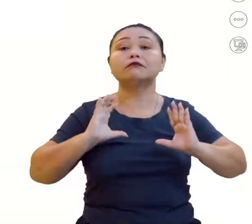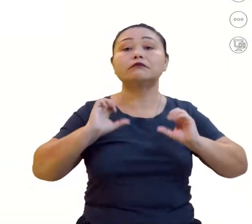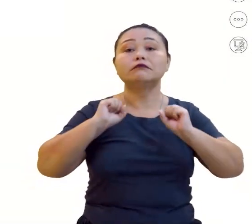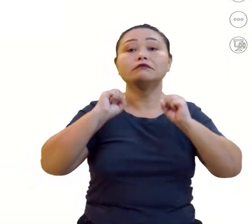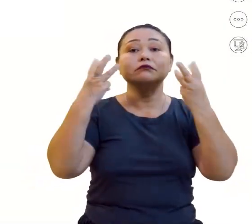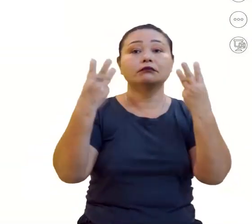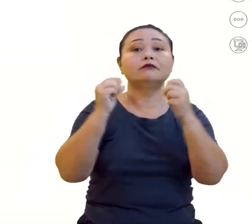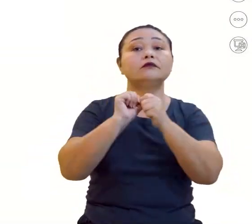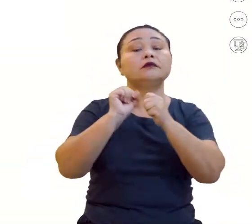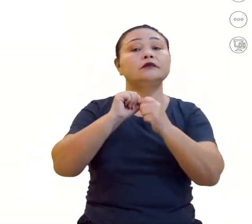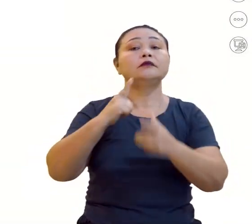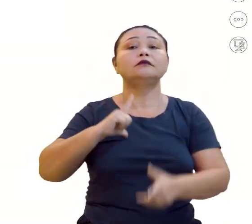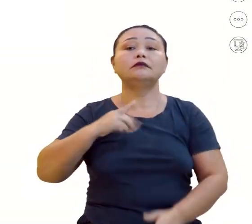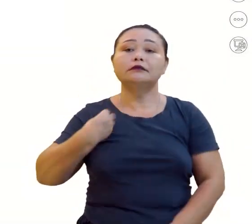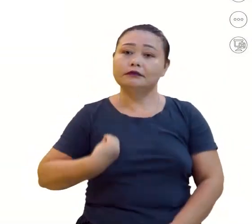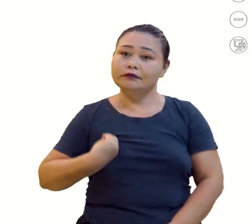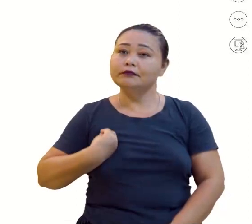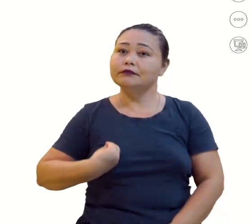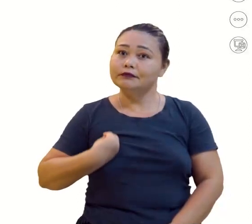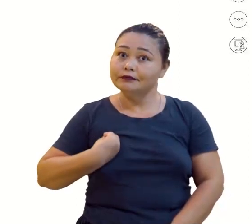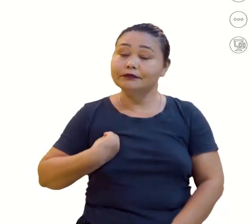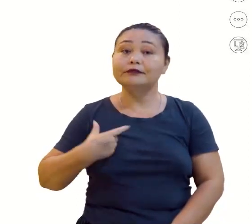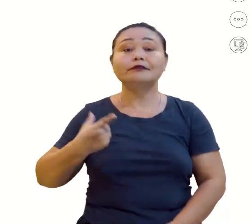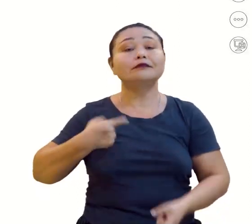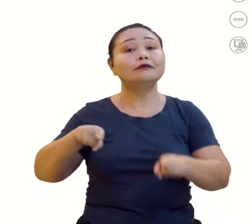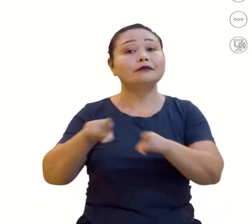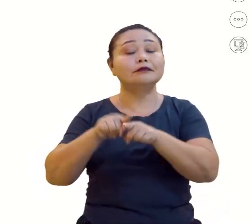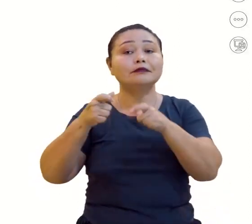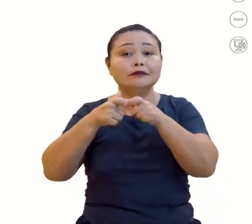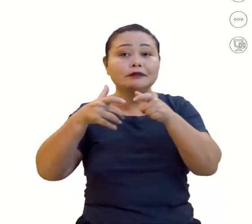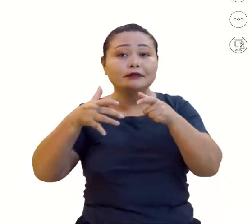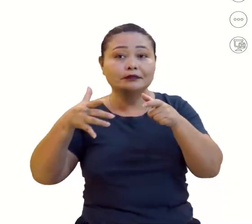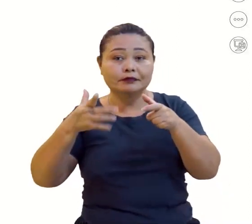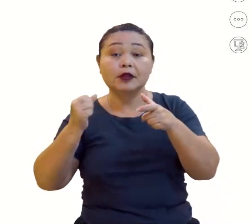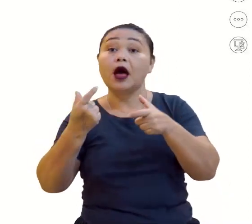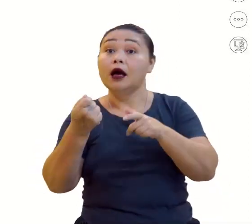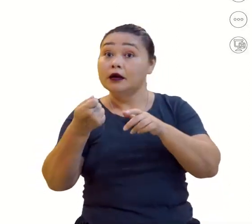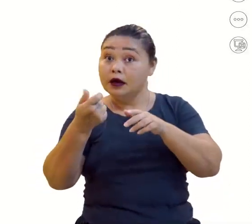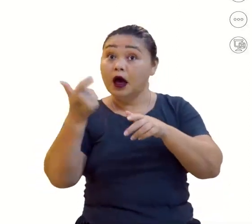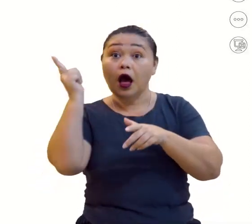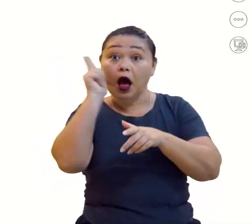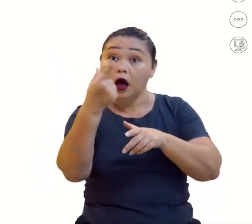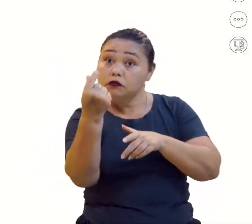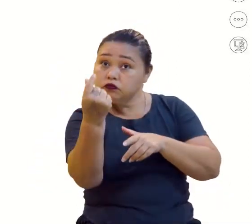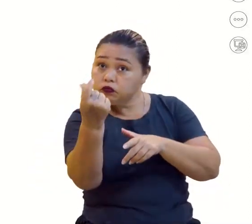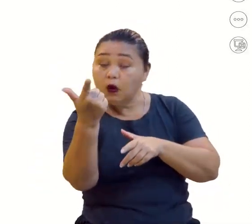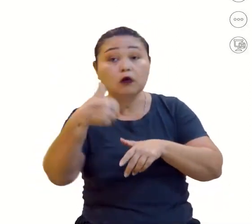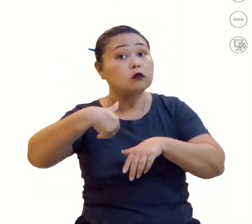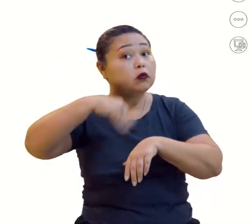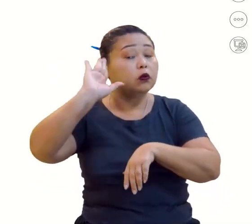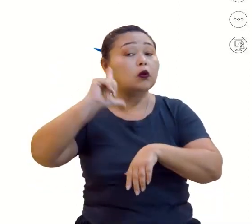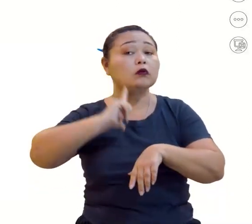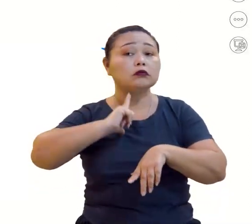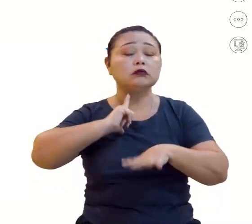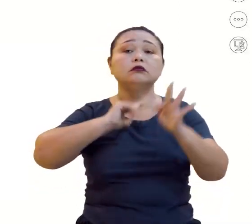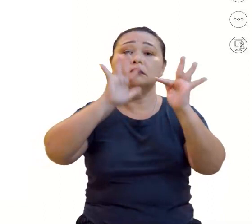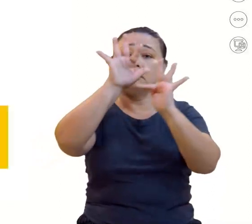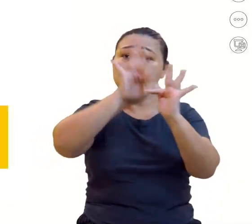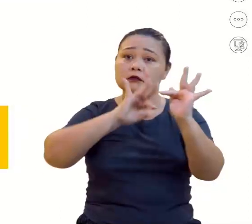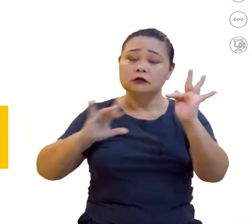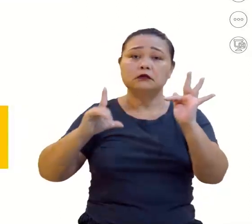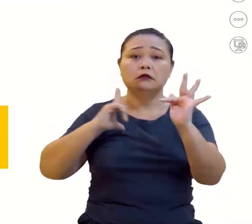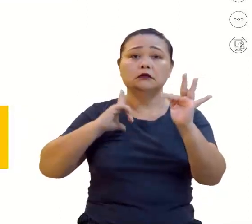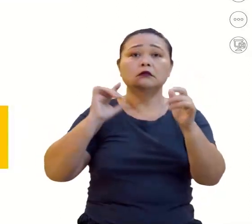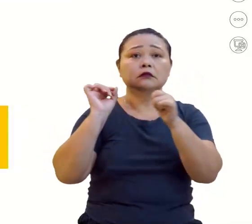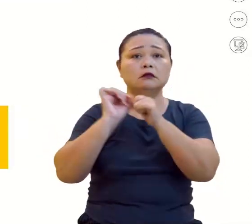pessoas presentes, com certeza vai aumentar também a arrecadação. Vai. Então a gente pode fazer uma tabelinha? Já pode... Vamos fazer